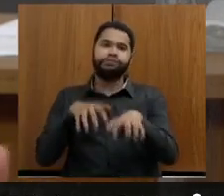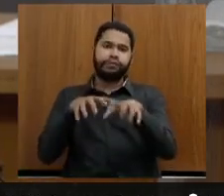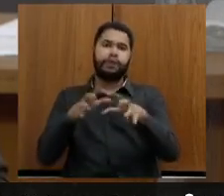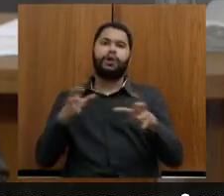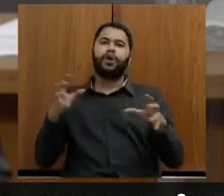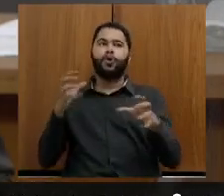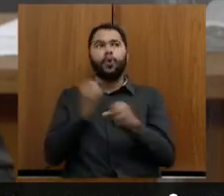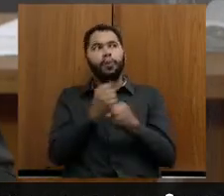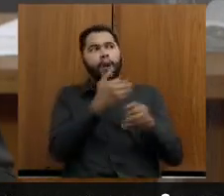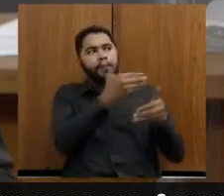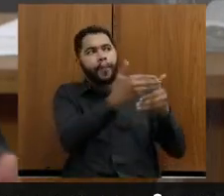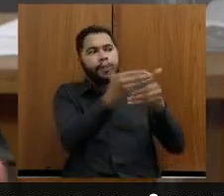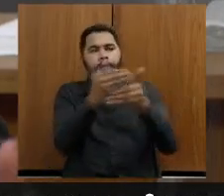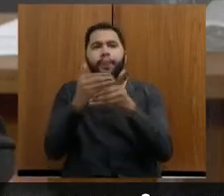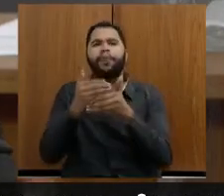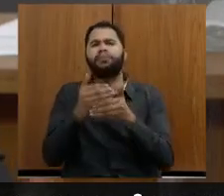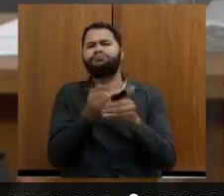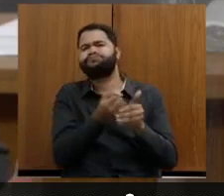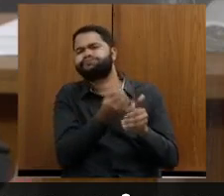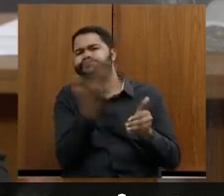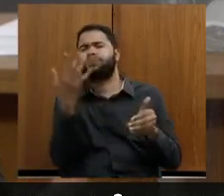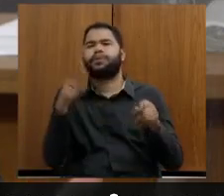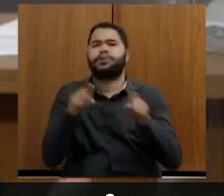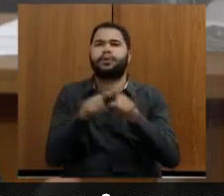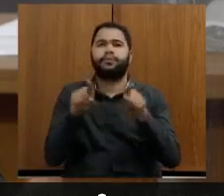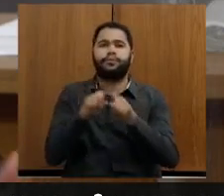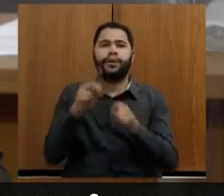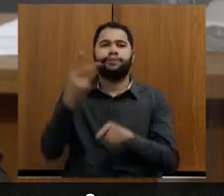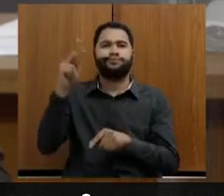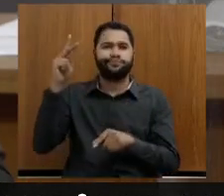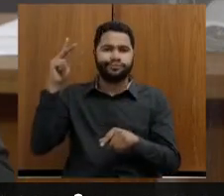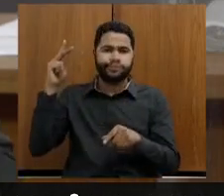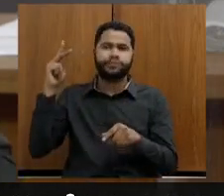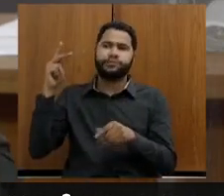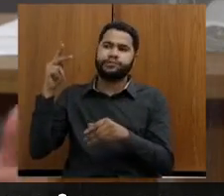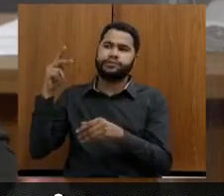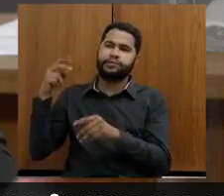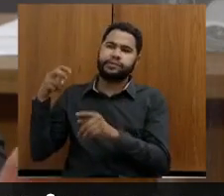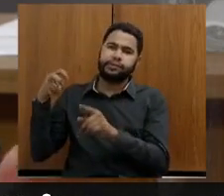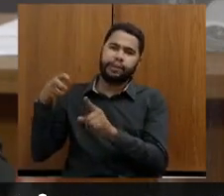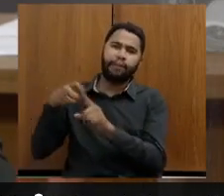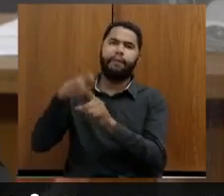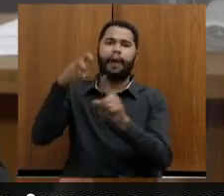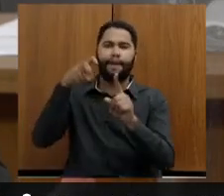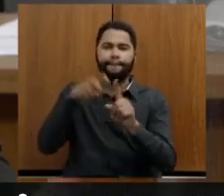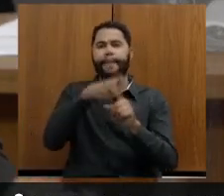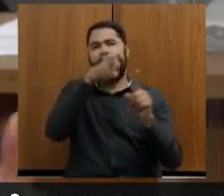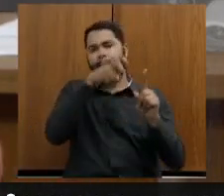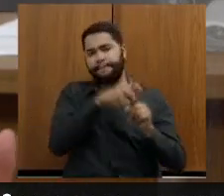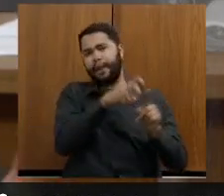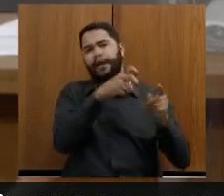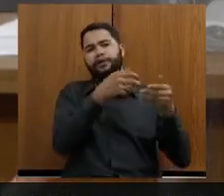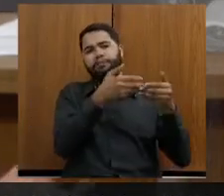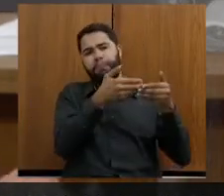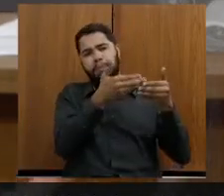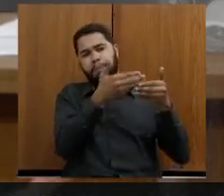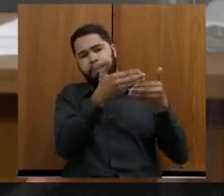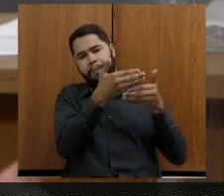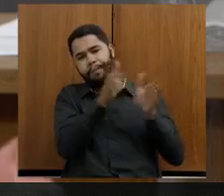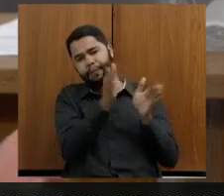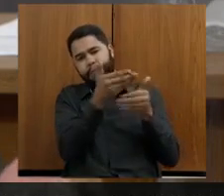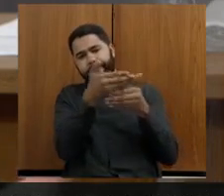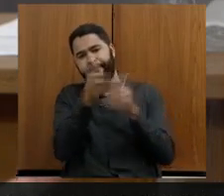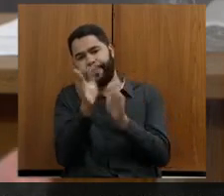grande de barragens nós temos um histórico de acidentes nós temos pelo menos nos últimos anos